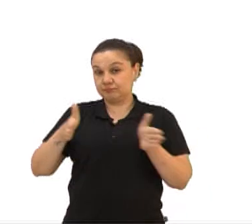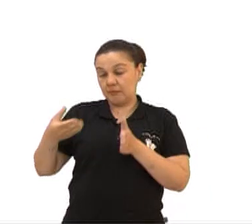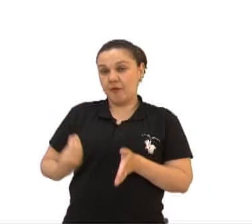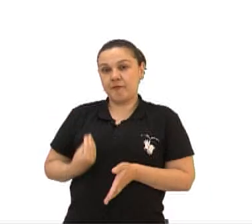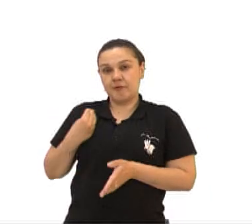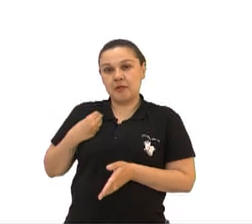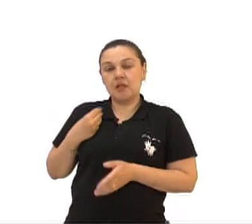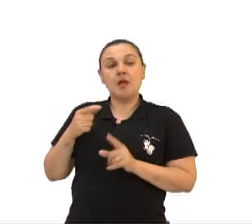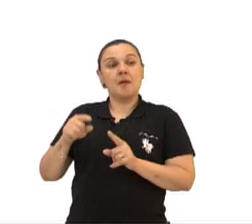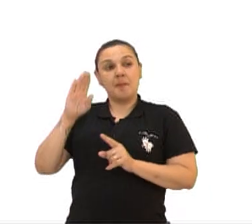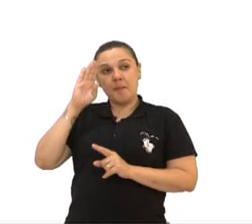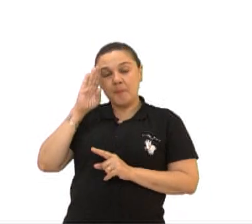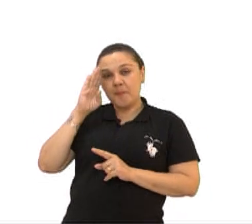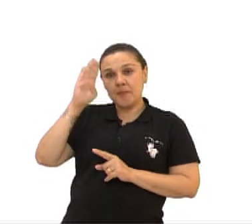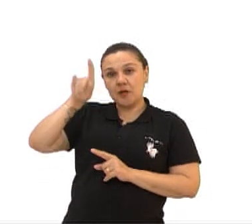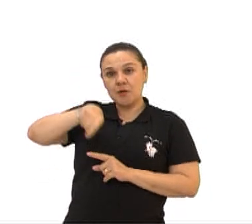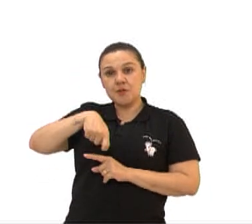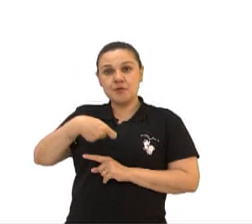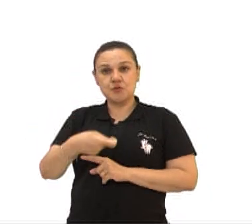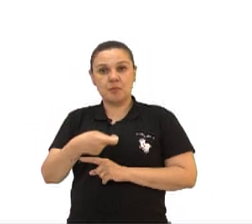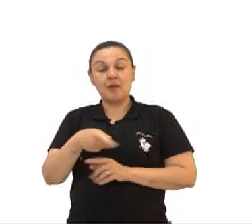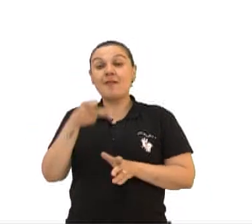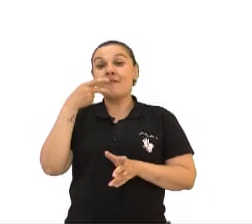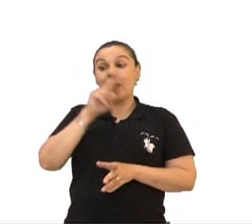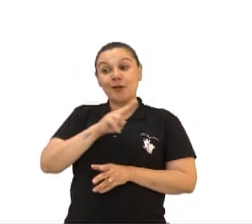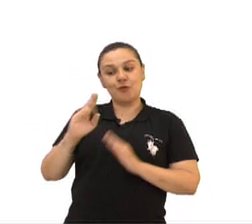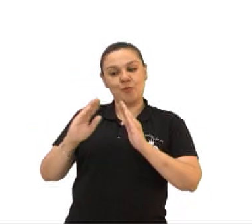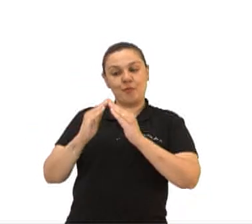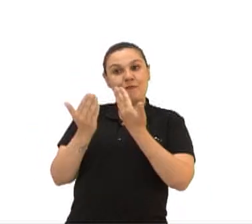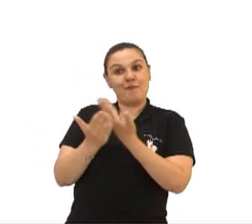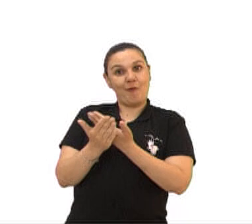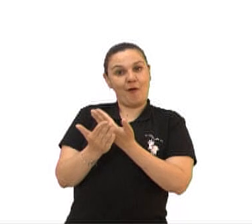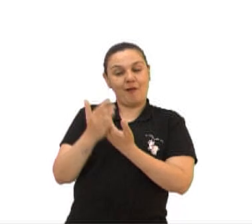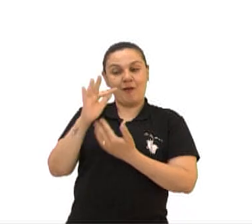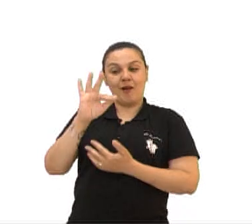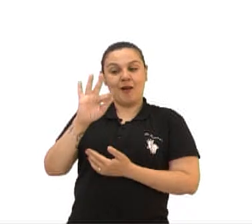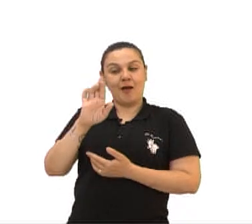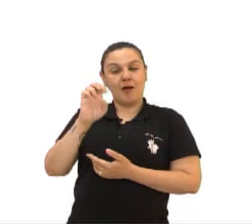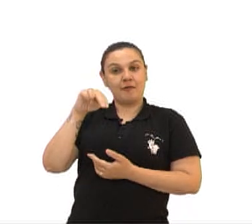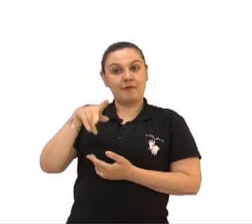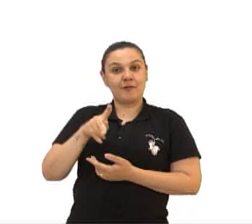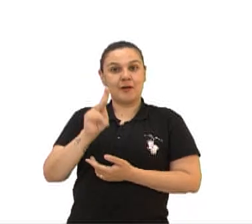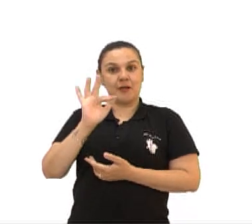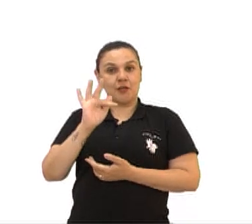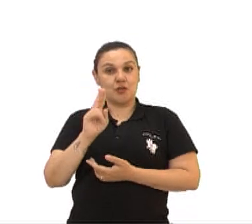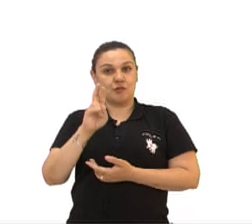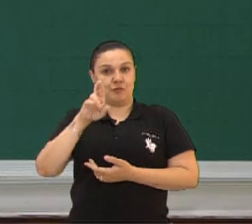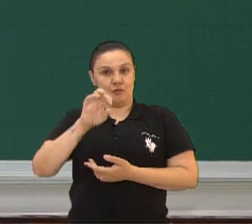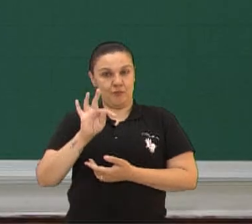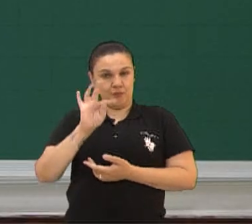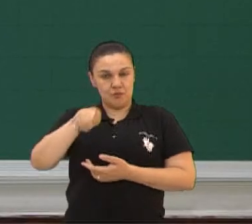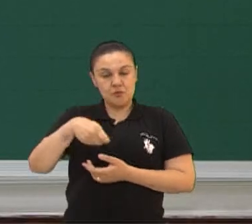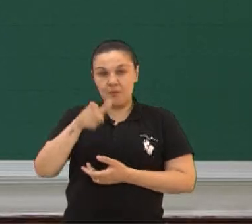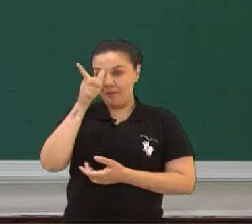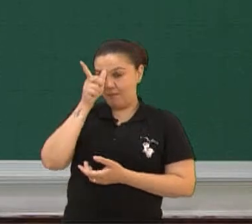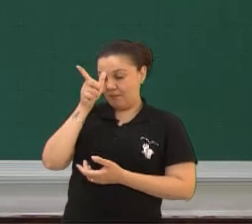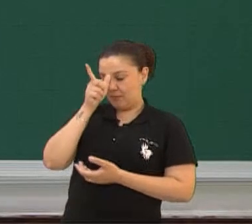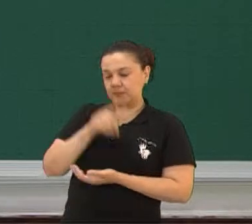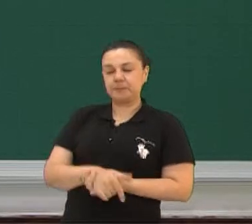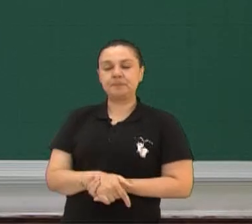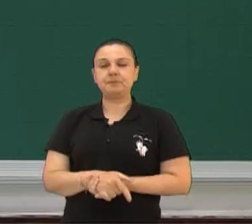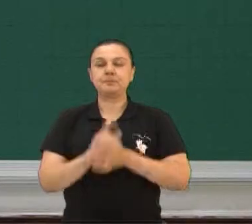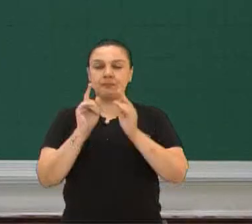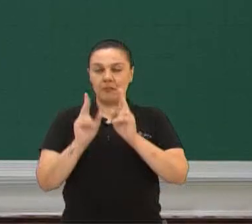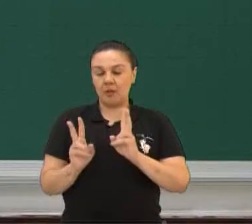dele, sobretudo naquilo que diz respeito à Escola de Frankfurt, né? Você com certeza já deve ter ouvido falar, é